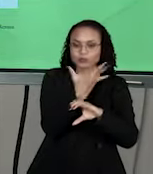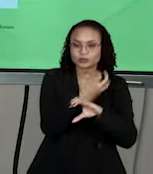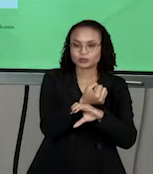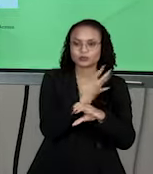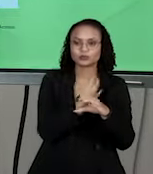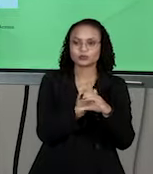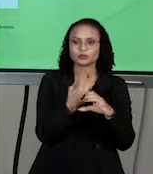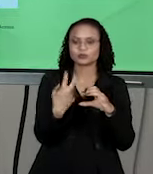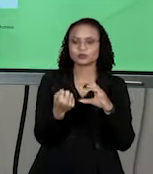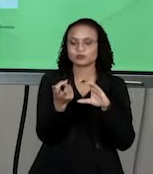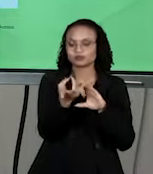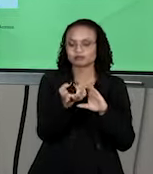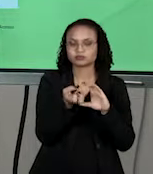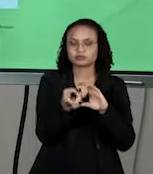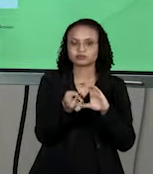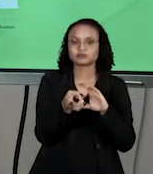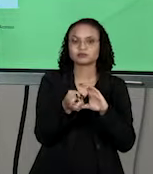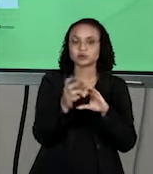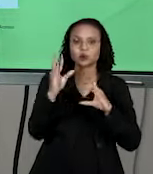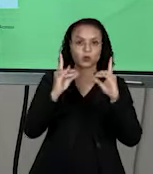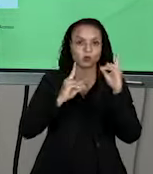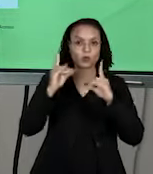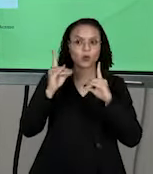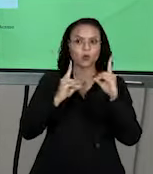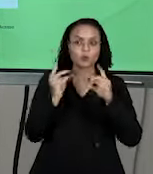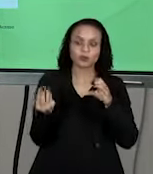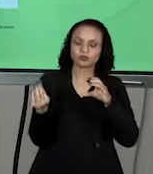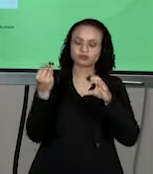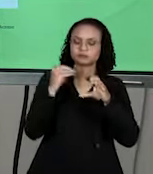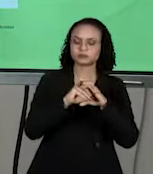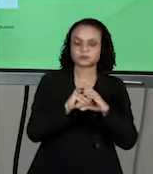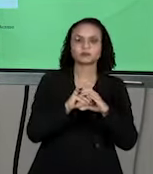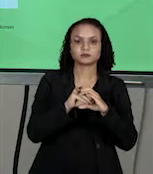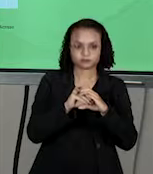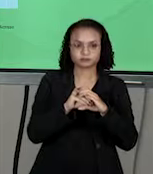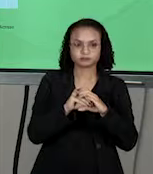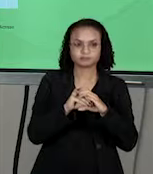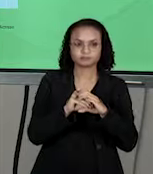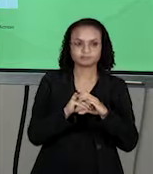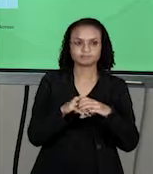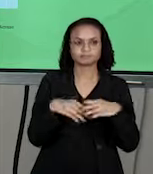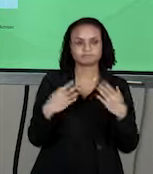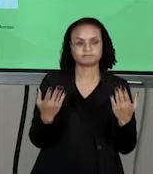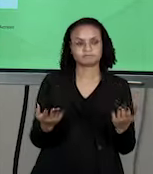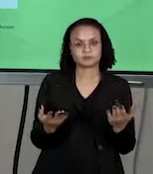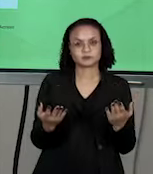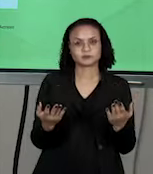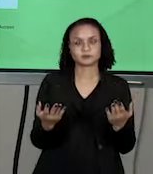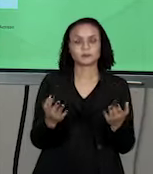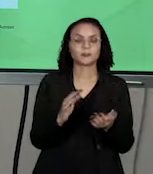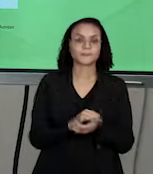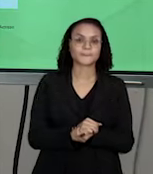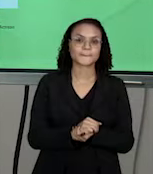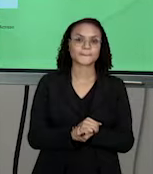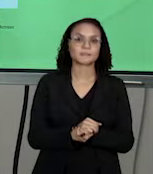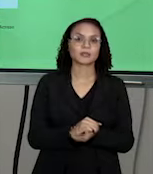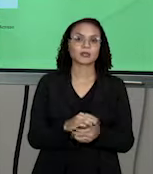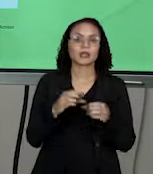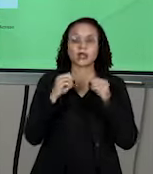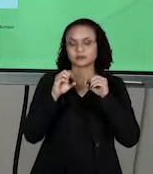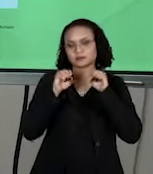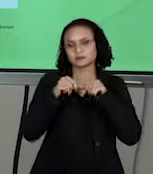dentro da célula-alvo, que é onde ele precisa atuar, né? Aqui o produto de secreção das glândulas